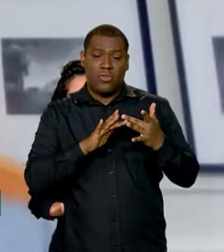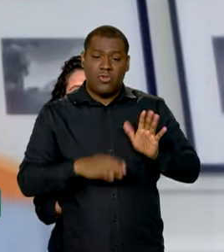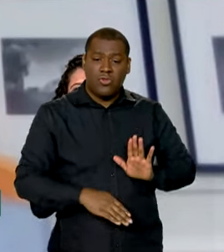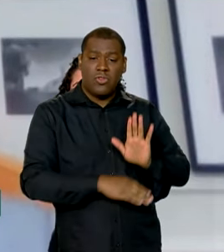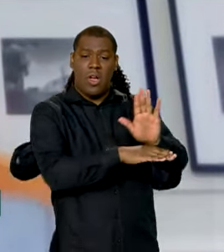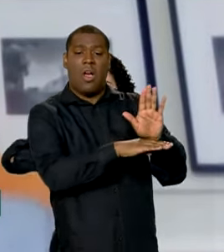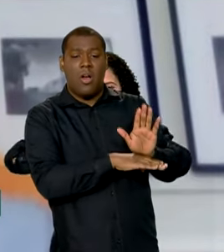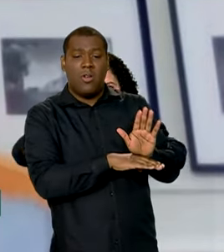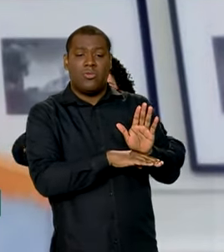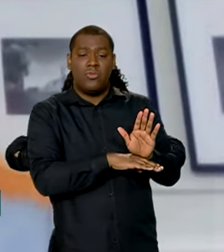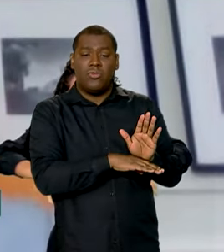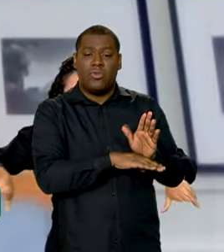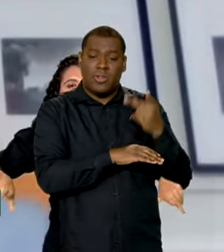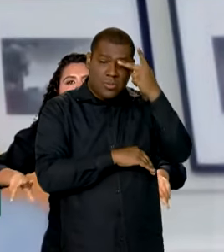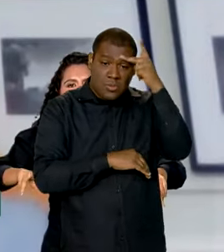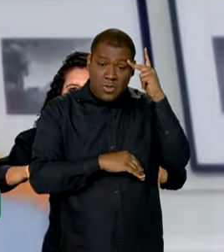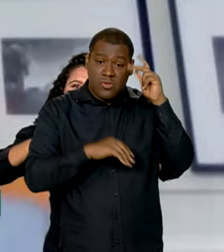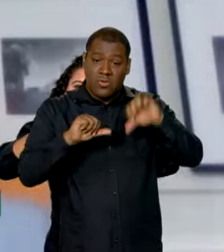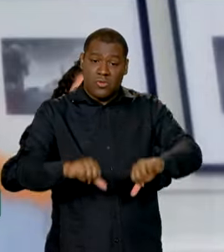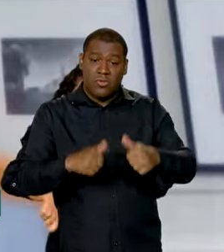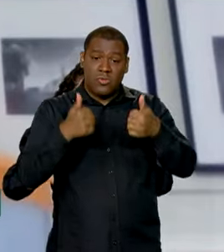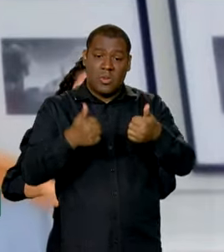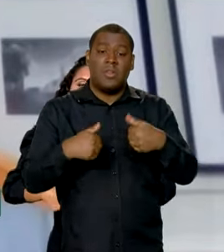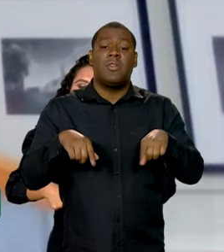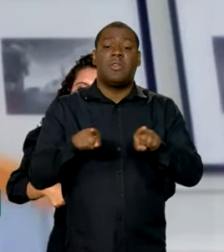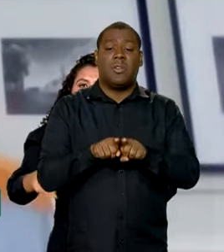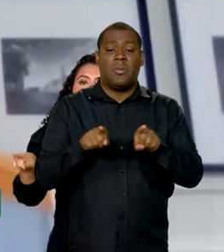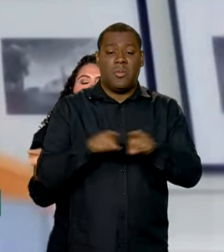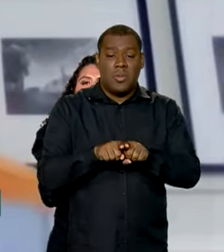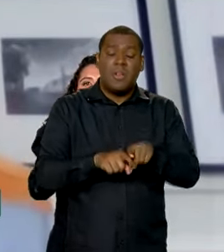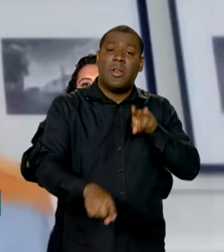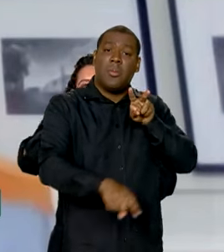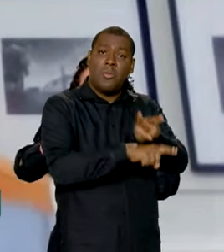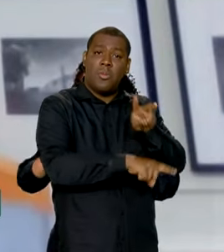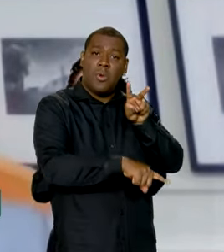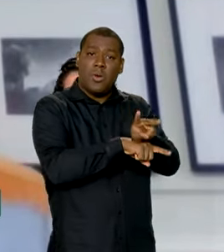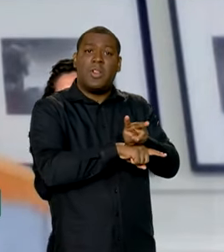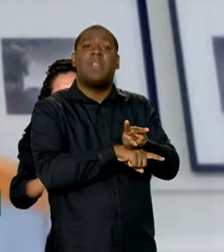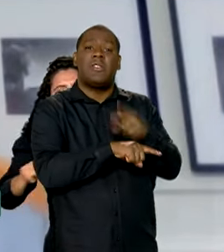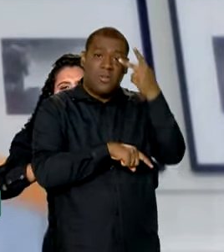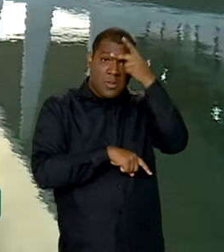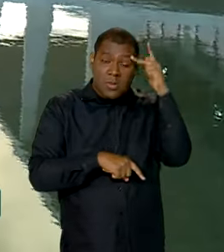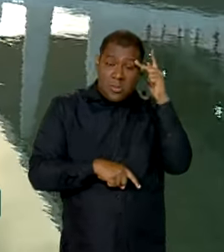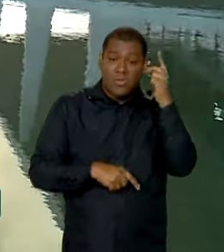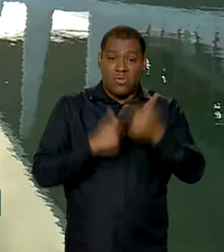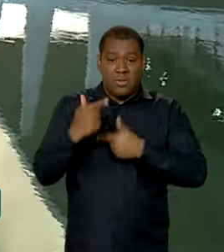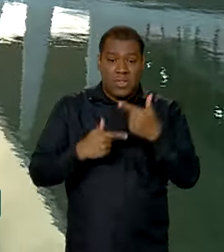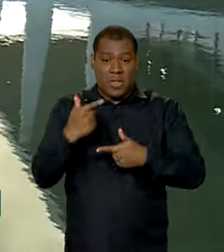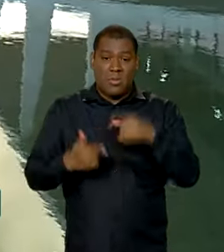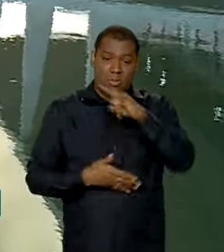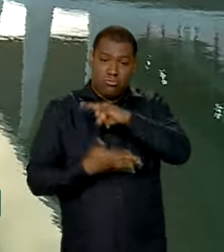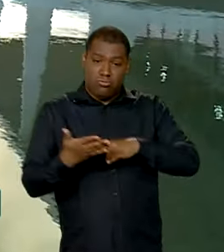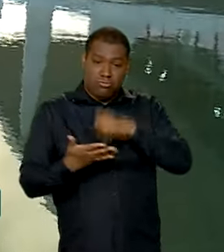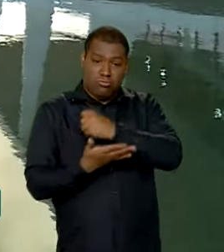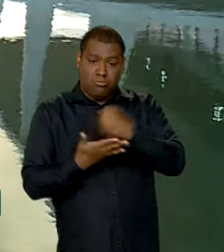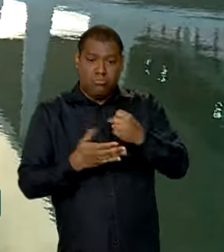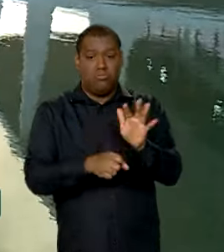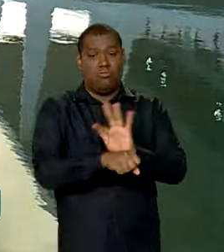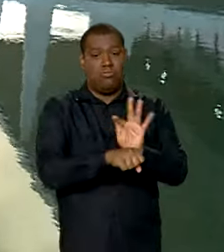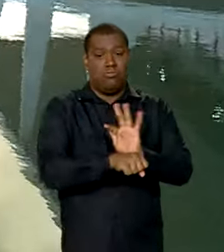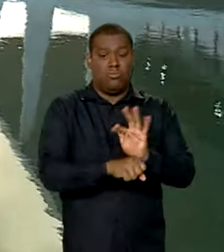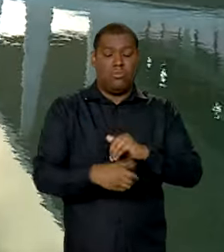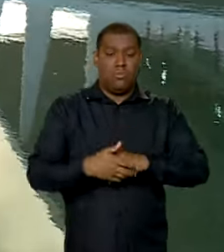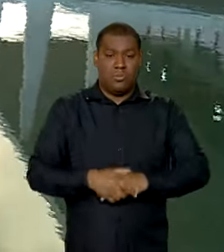constituirmos juntos, mecanismos de proteção ao emprego e à renda desses trabalhadores. A proposta ainda prevê que o